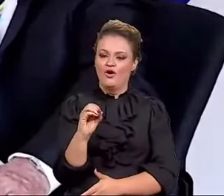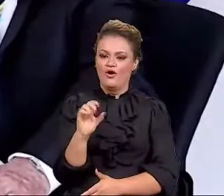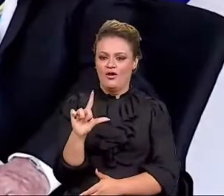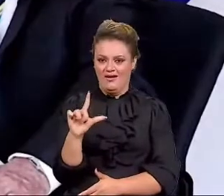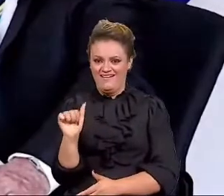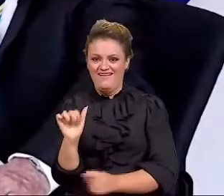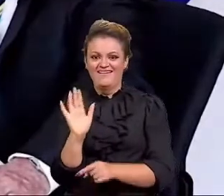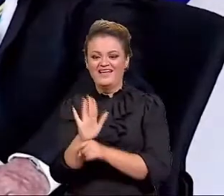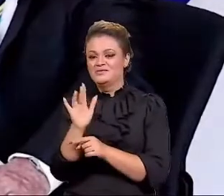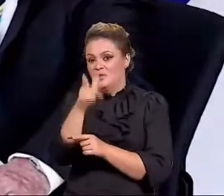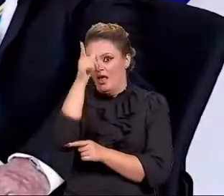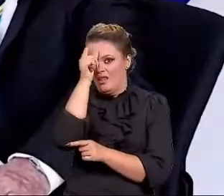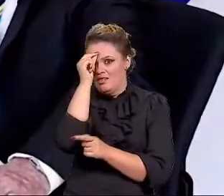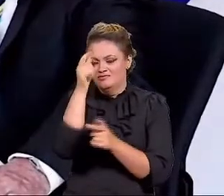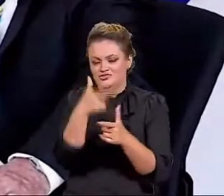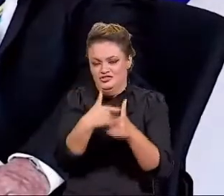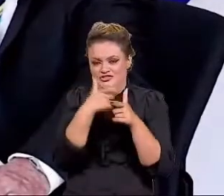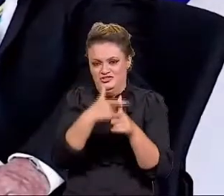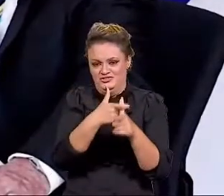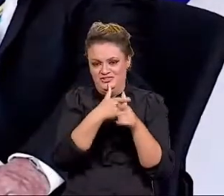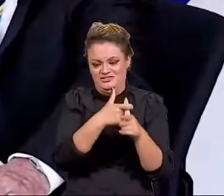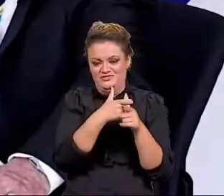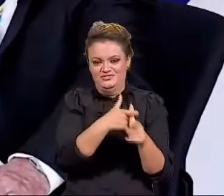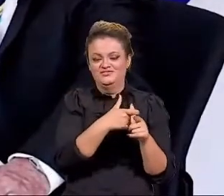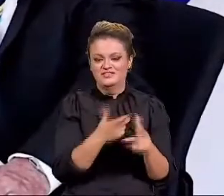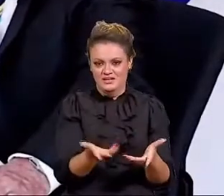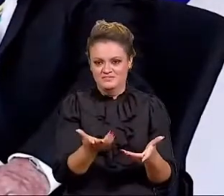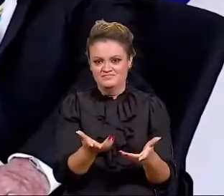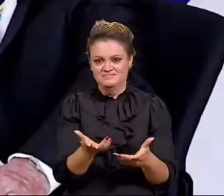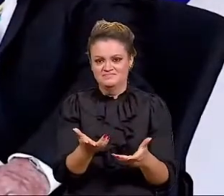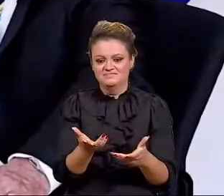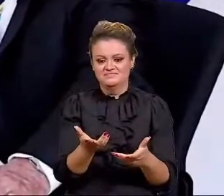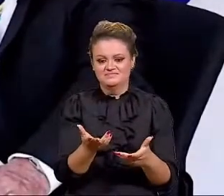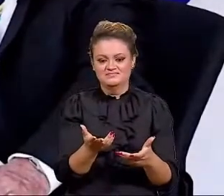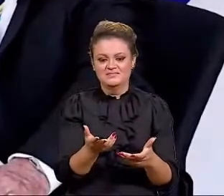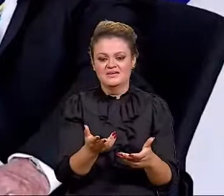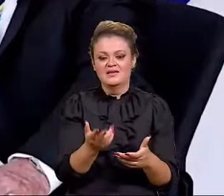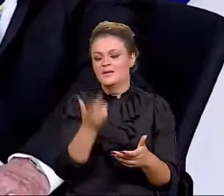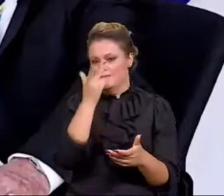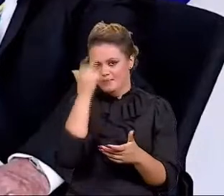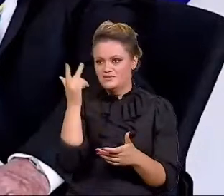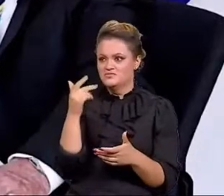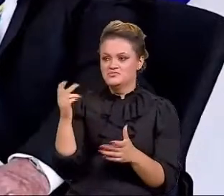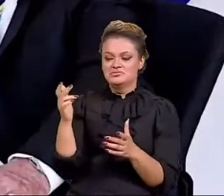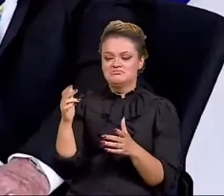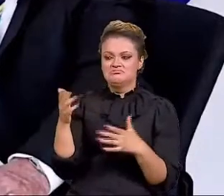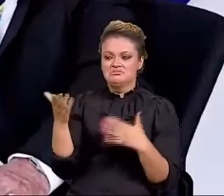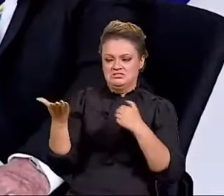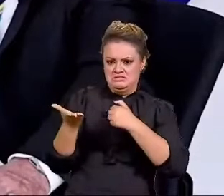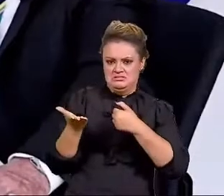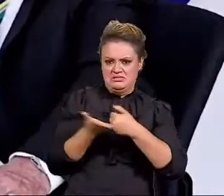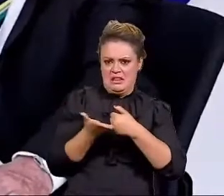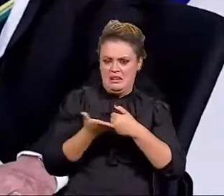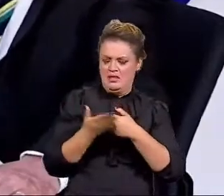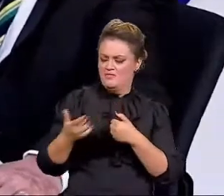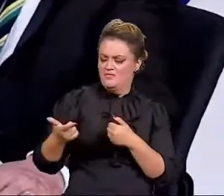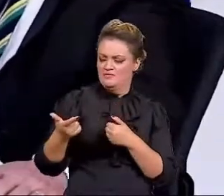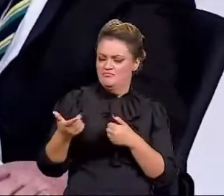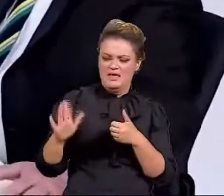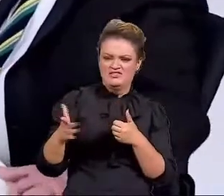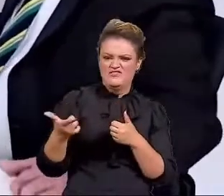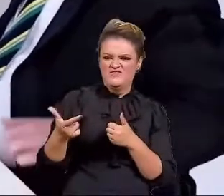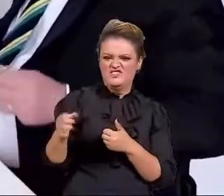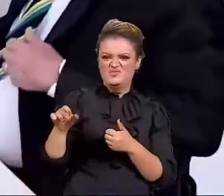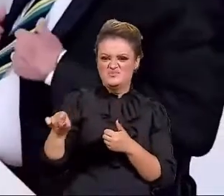né? Inclusive para pessoal já de classe média, gente que ganha até 20 mil reais, que tem dívida aí de 2019 a 2022, que já